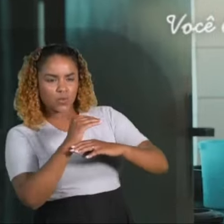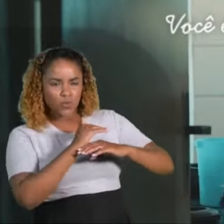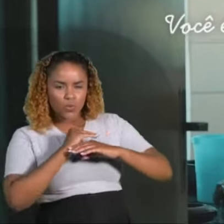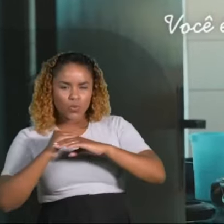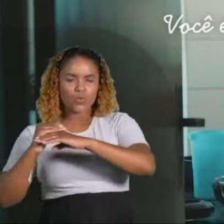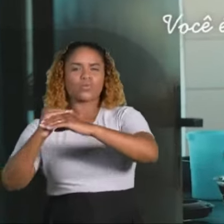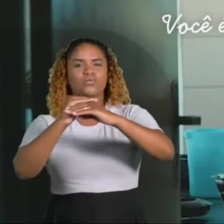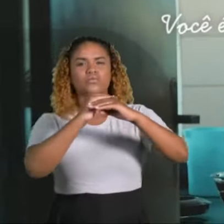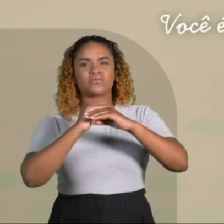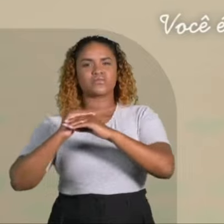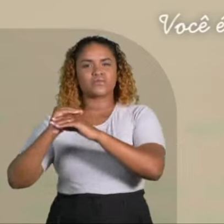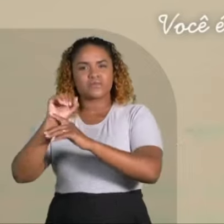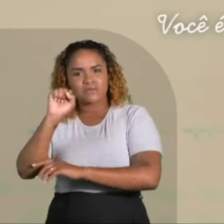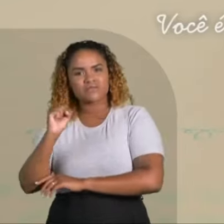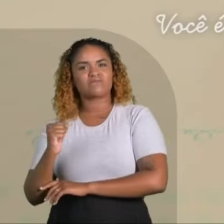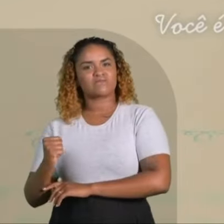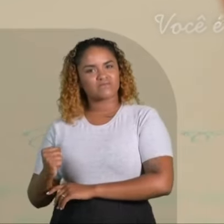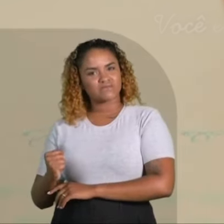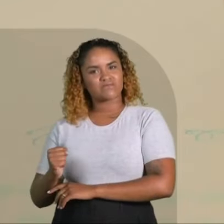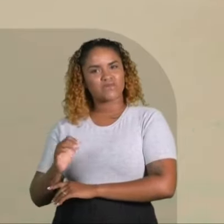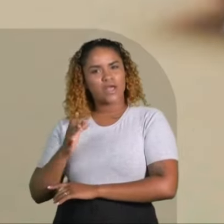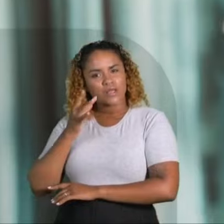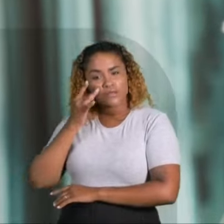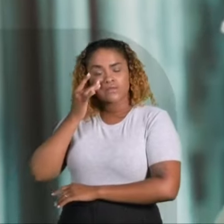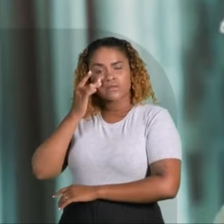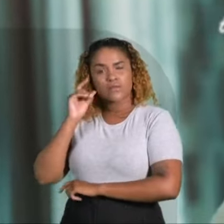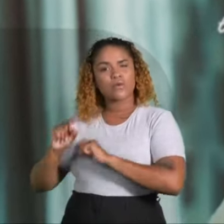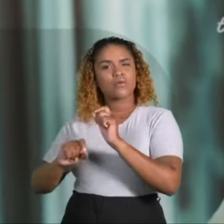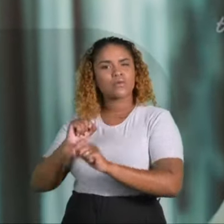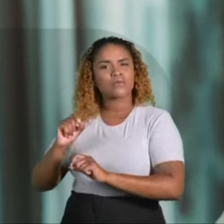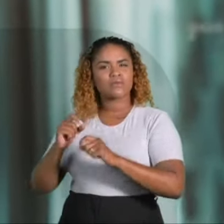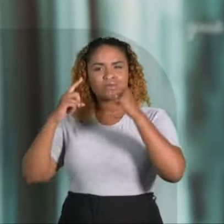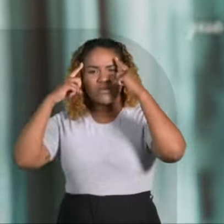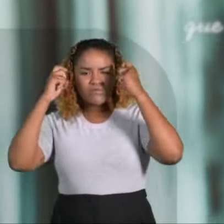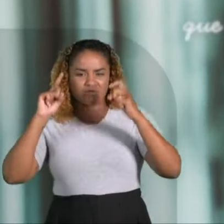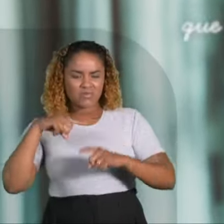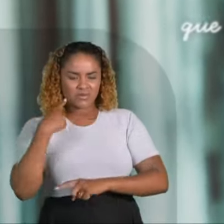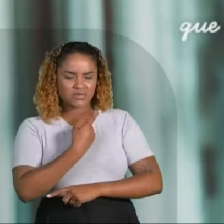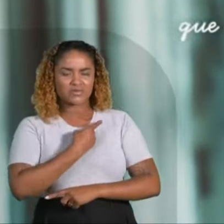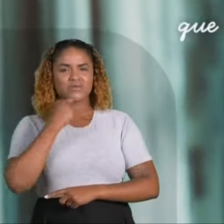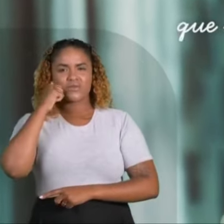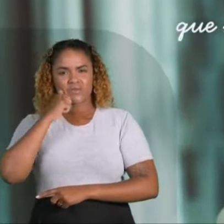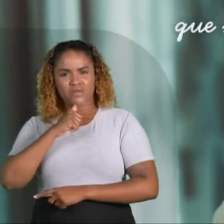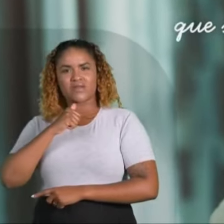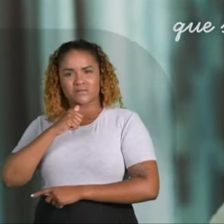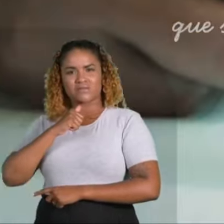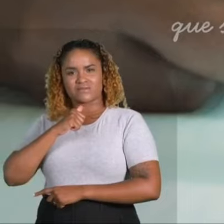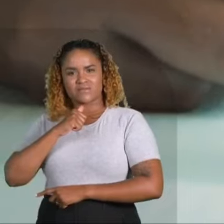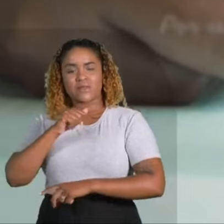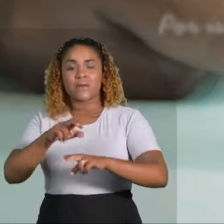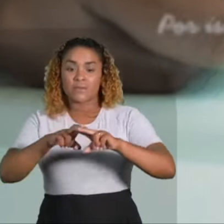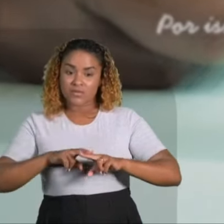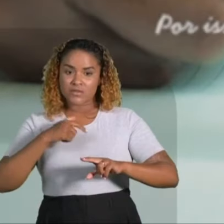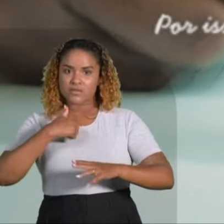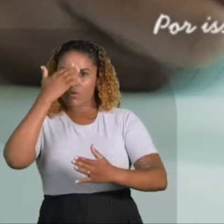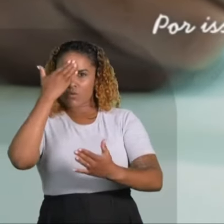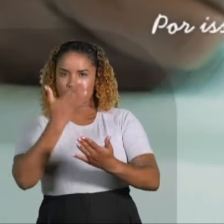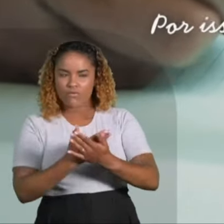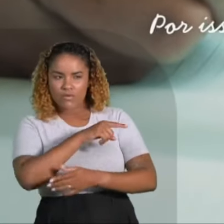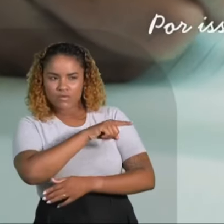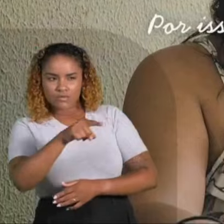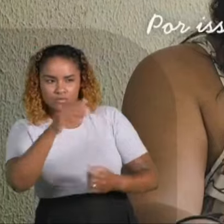Você é igual a todos os sergipanos, testemunha da violência que se abate sobre nós mulheres. Por isso